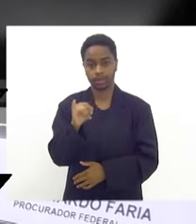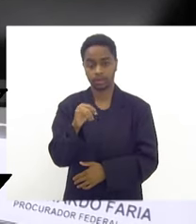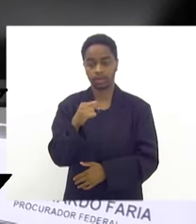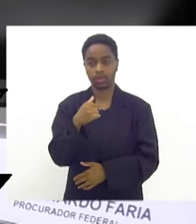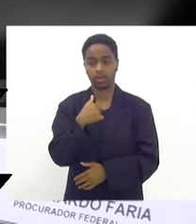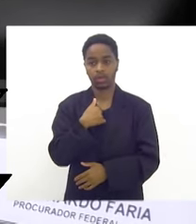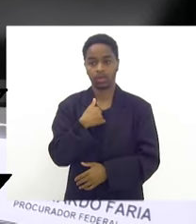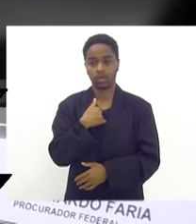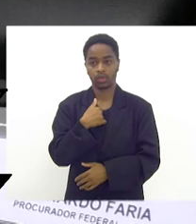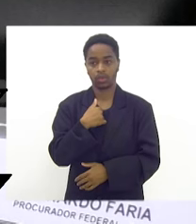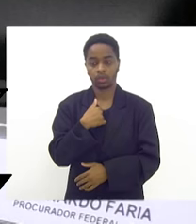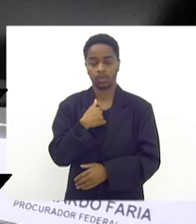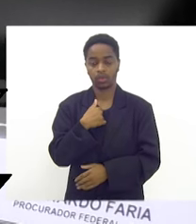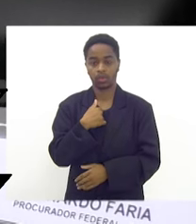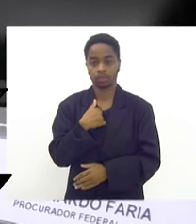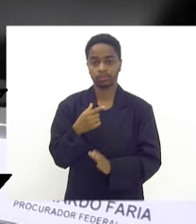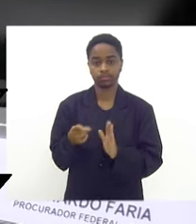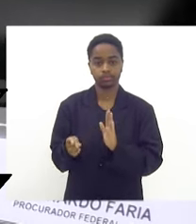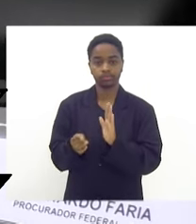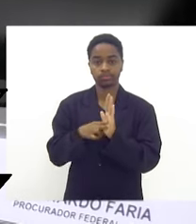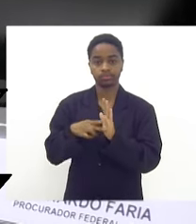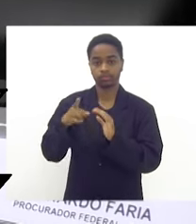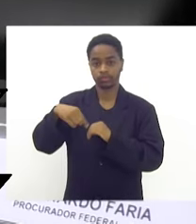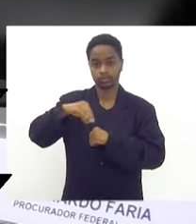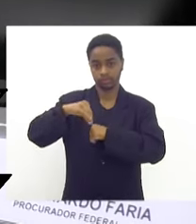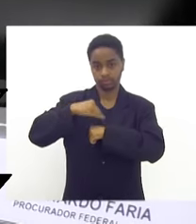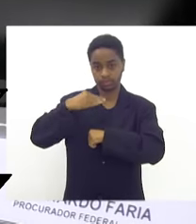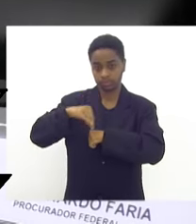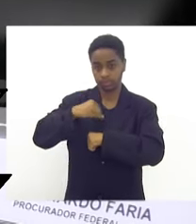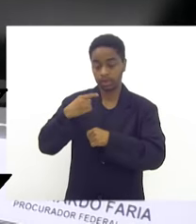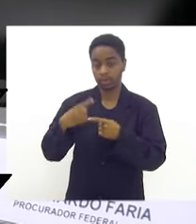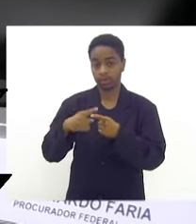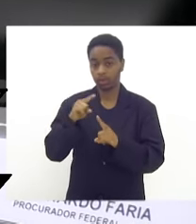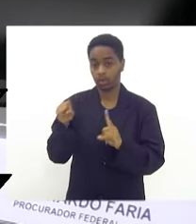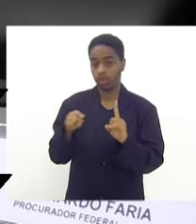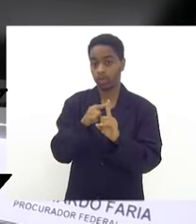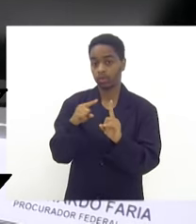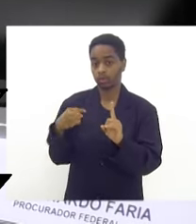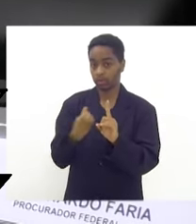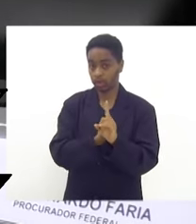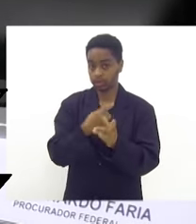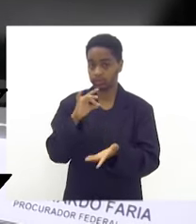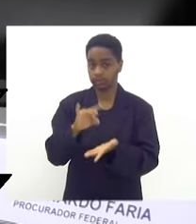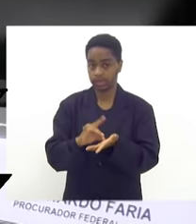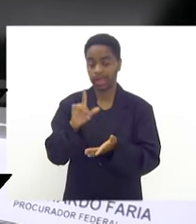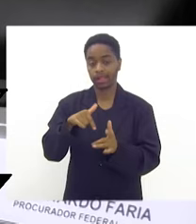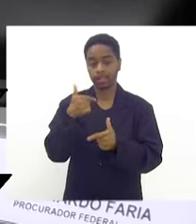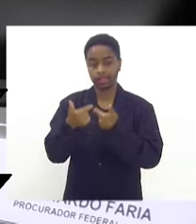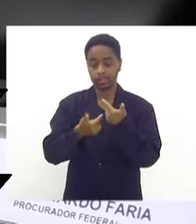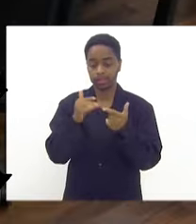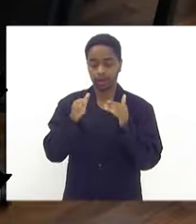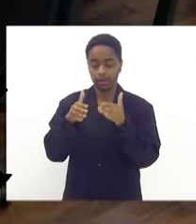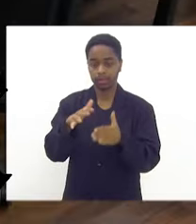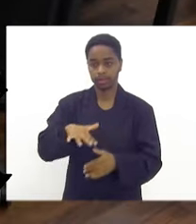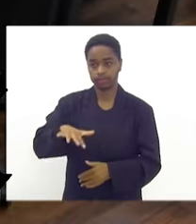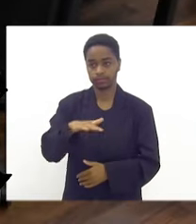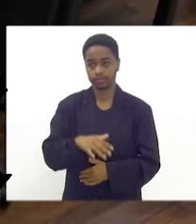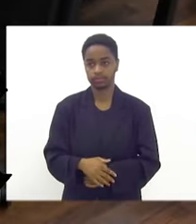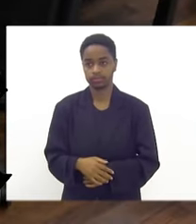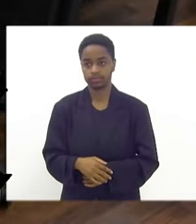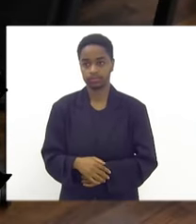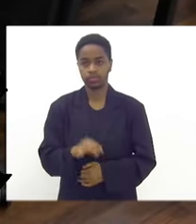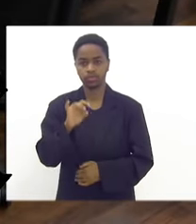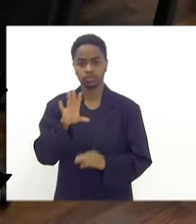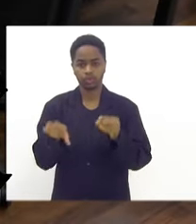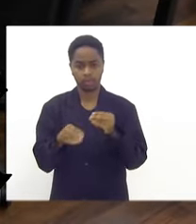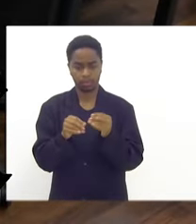eh recomendações que os deputados indicarem aqui porque o objetivo nosso de fato é trabalhar nessa causa só um complemento pode ser